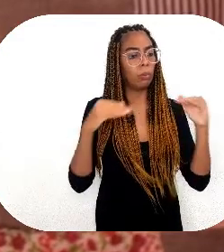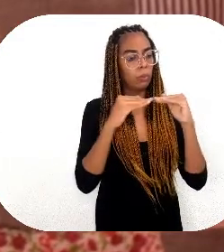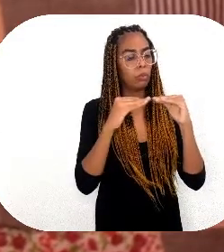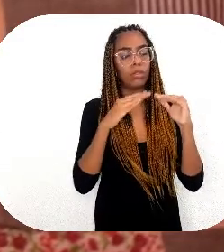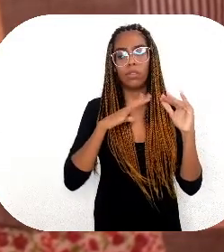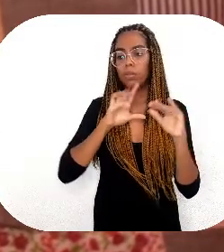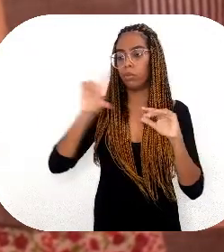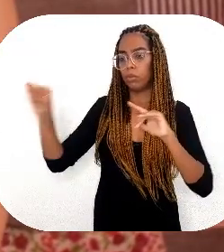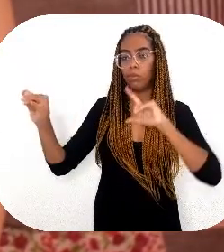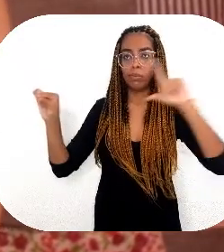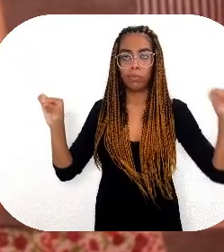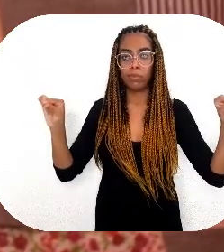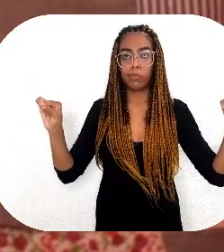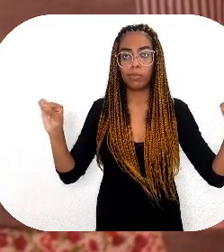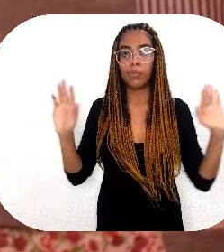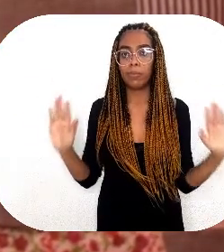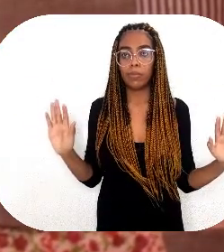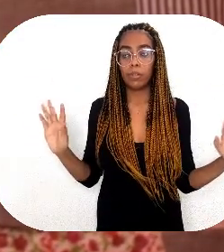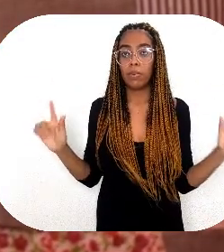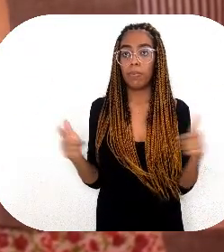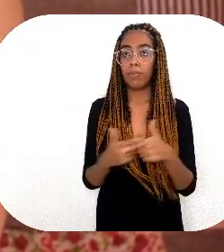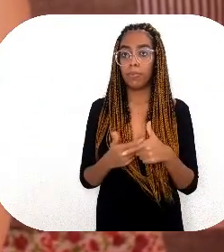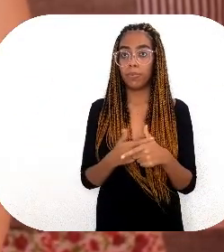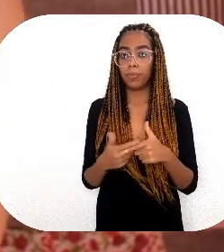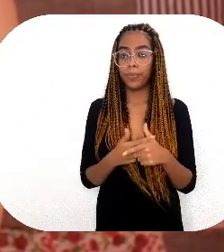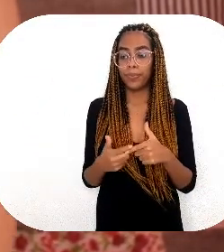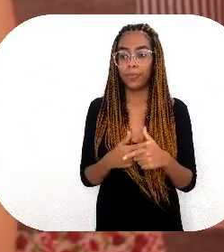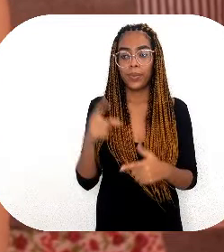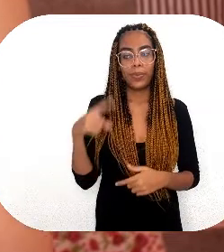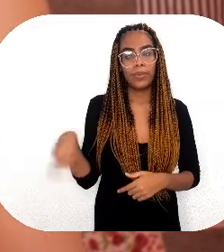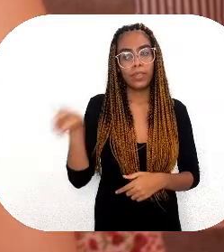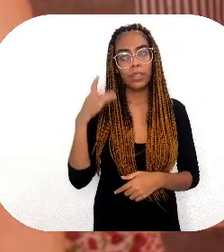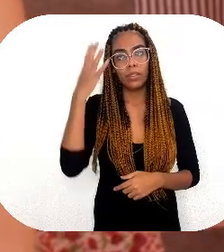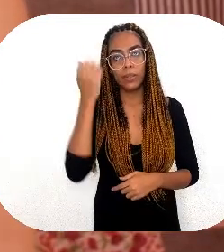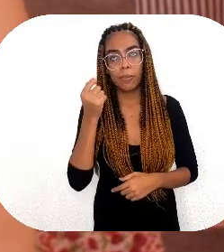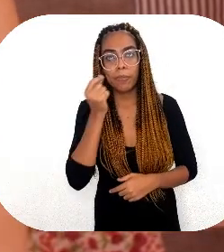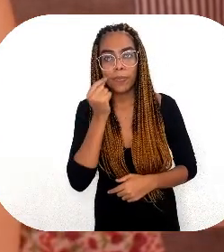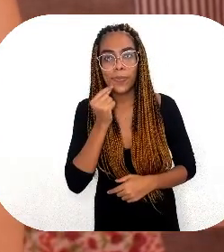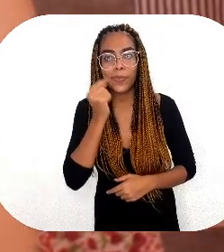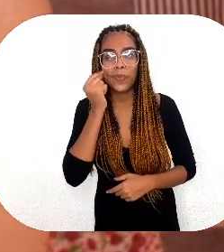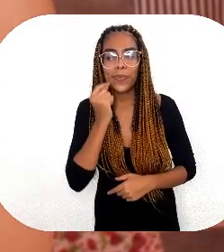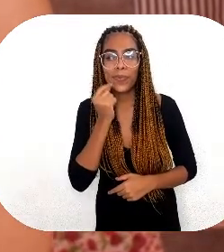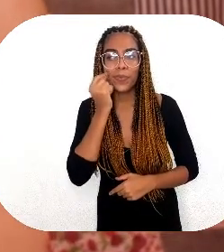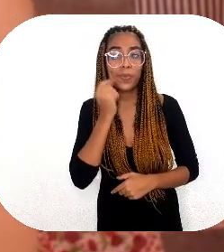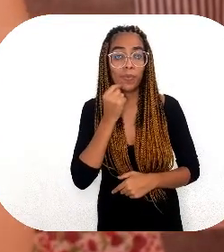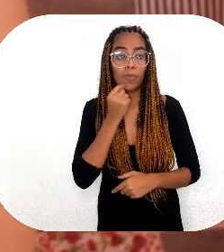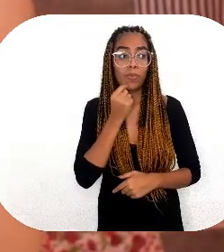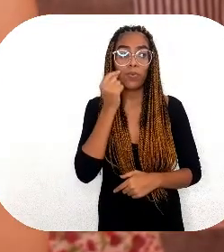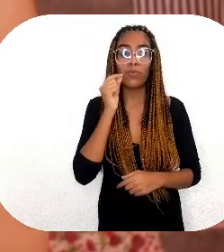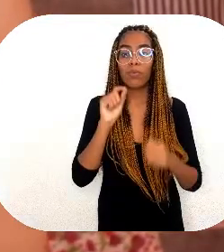concordaram e cada um foi para sua casa depois de guardar o ghee. Só que tem um problema. Não sei se vocês